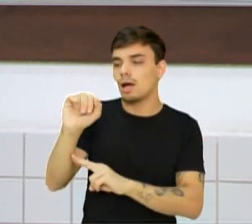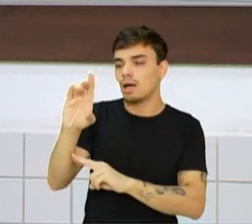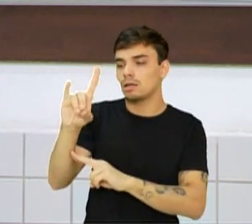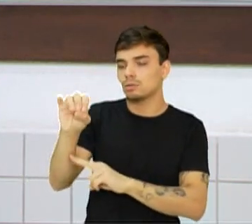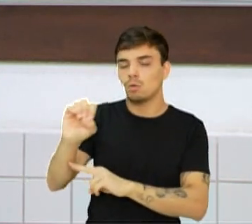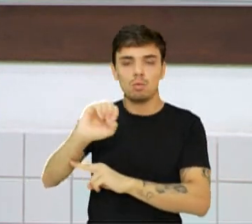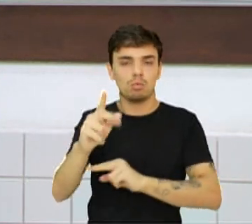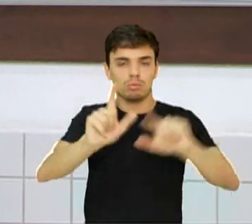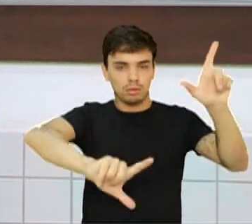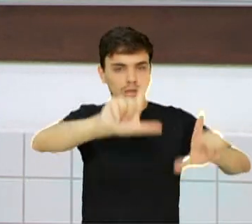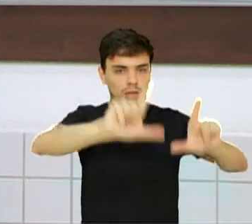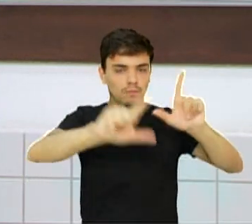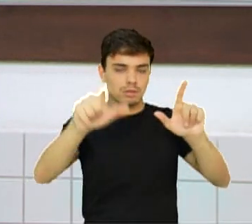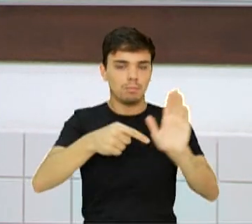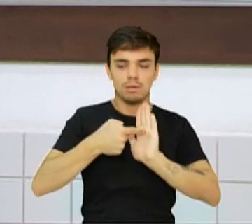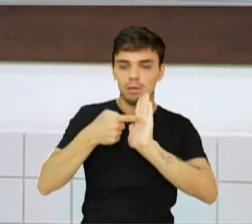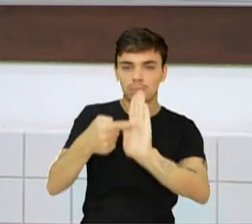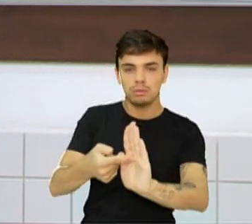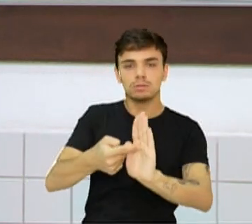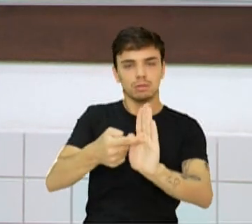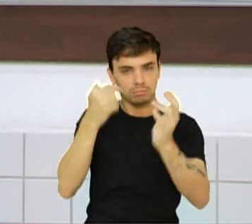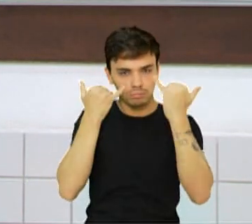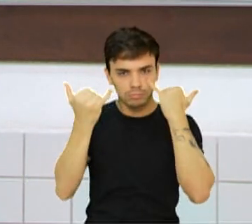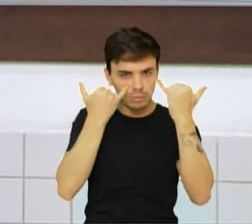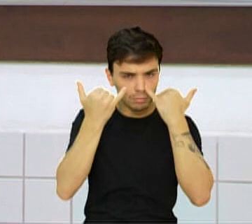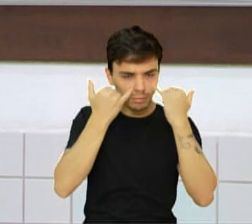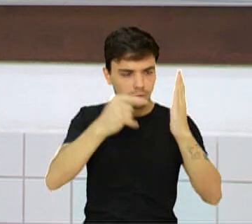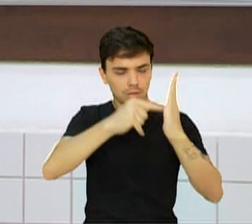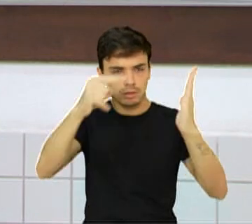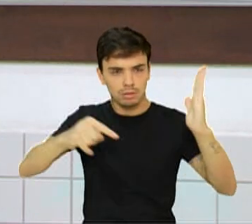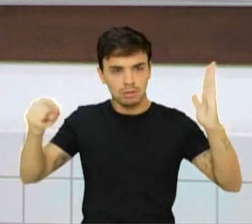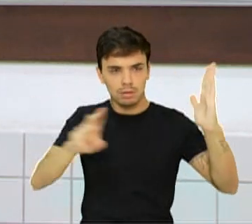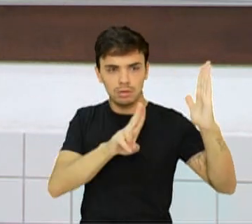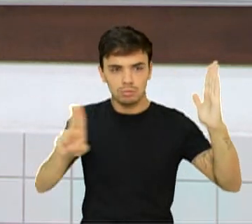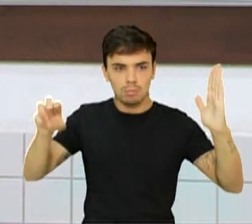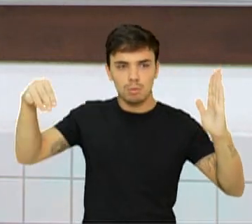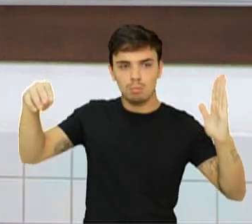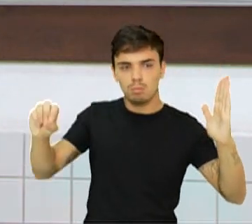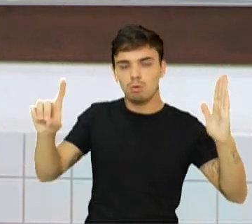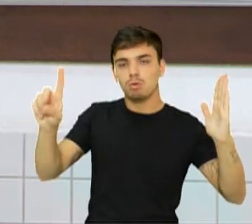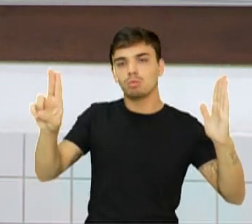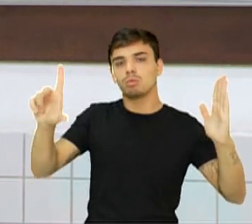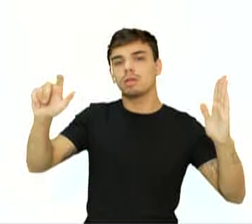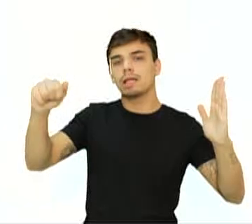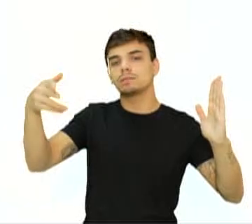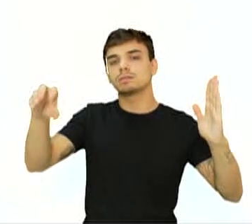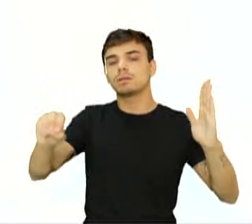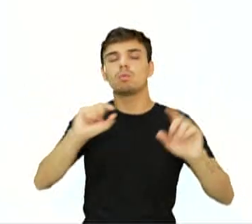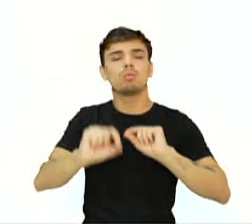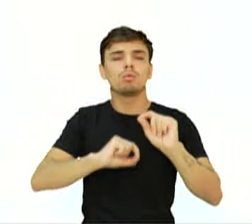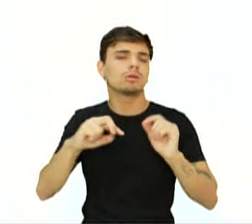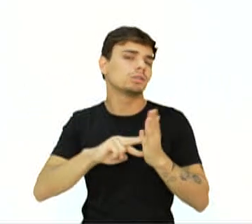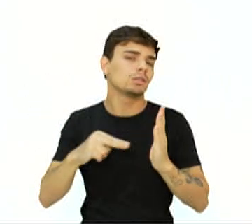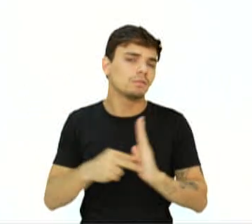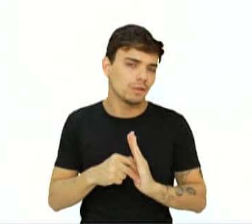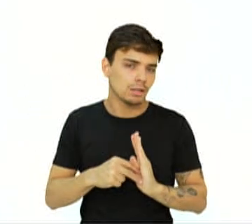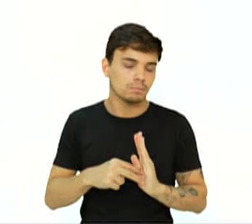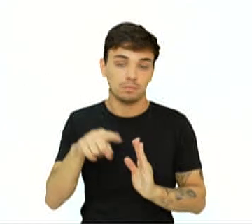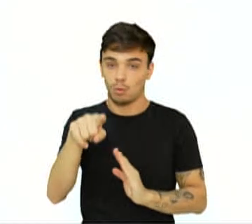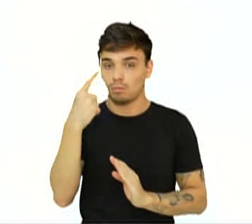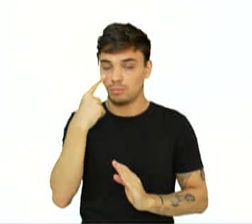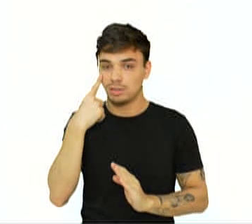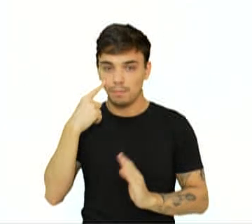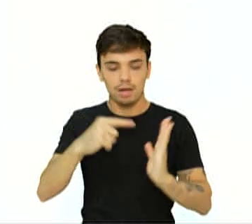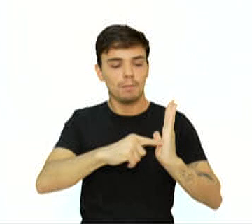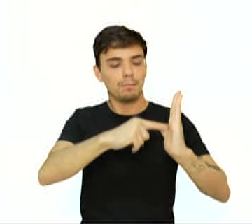para transferir informação numa onda é chamado modulação. Então o que é a modulação? Você vai pegar uma onda